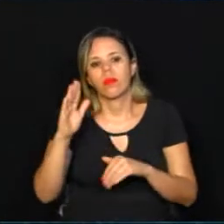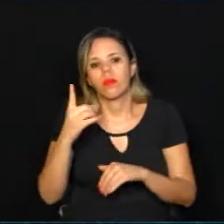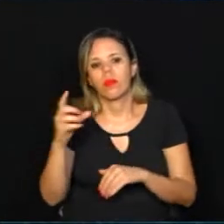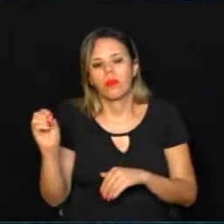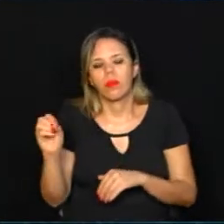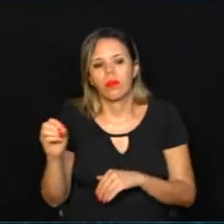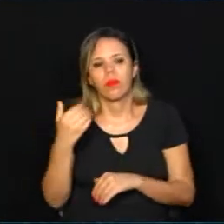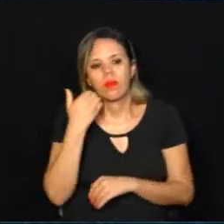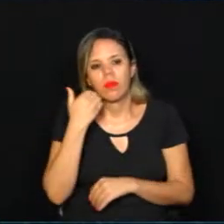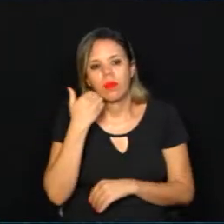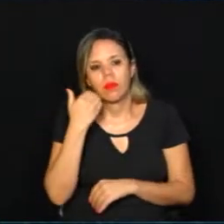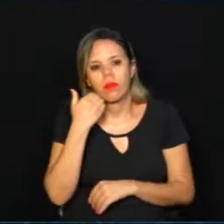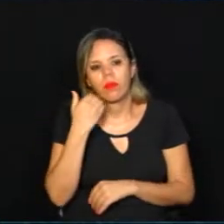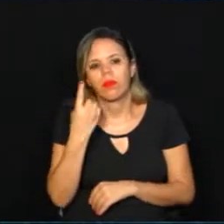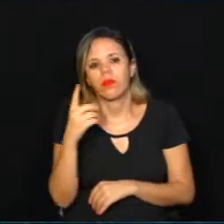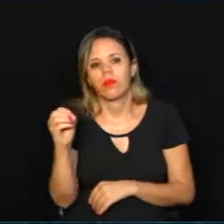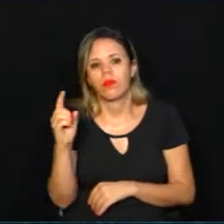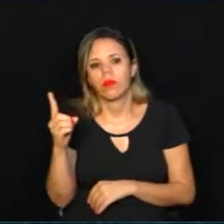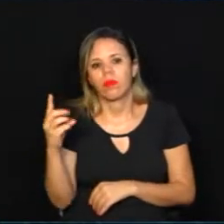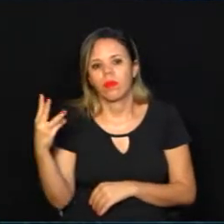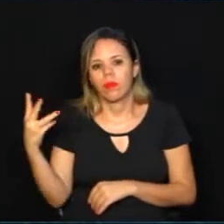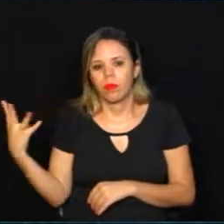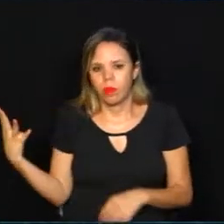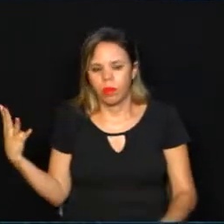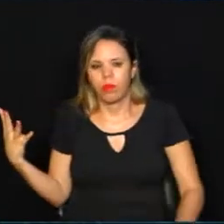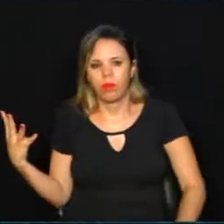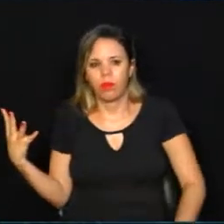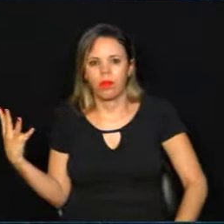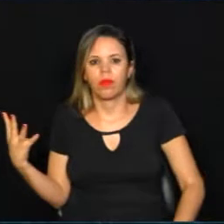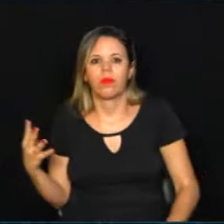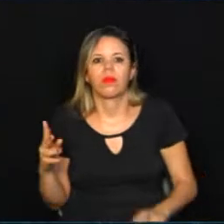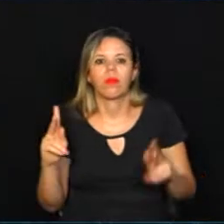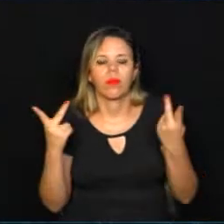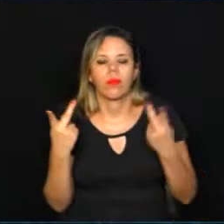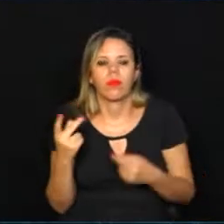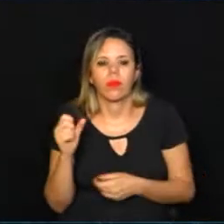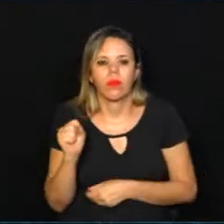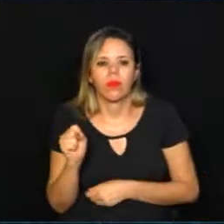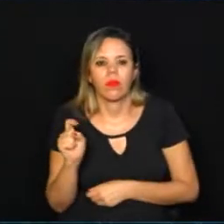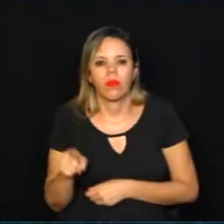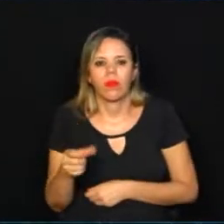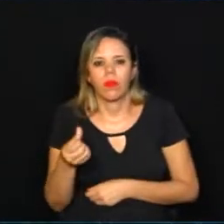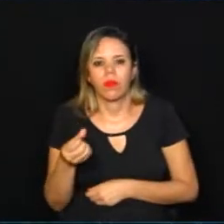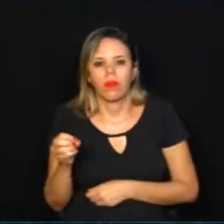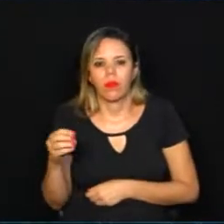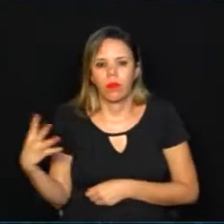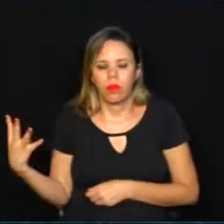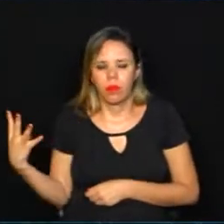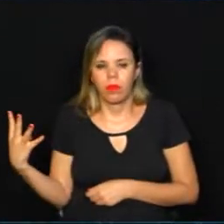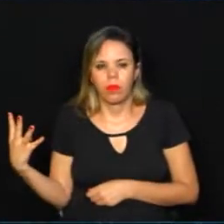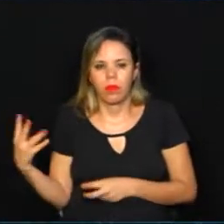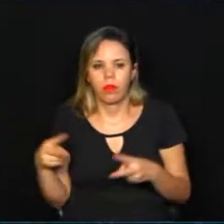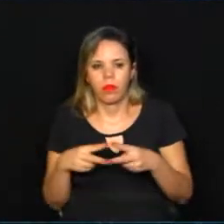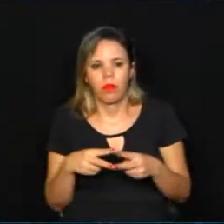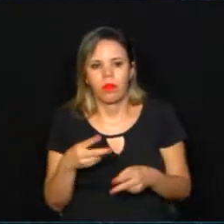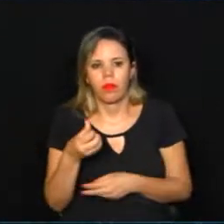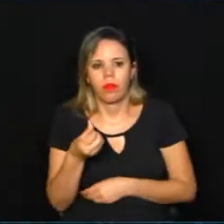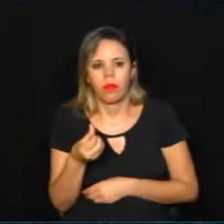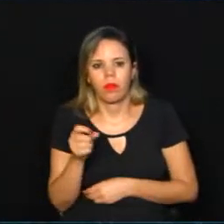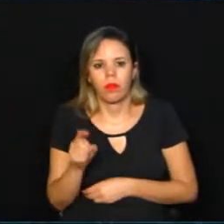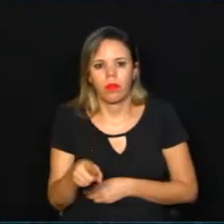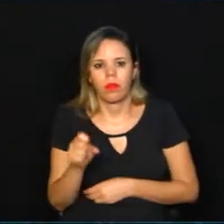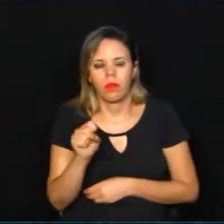casos, Santa Bárbara do Oeste, com 10.134, Hortolândia, 8.604, Paulínia,